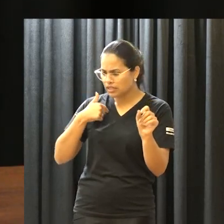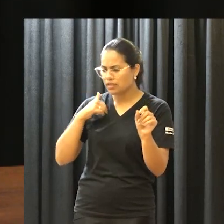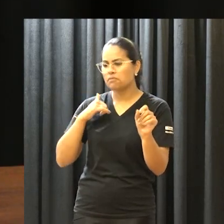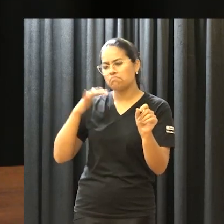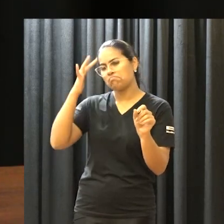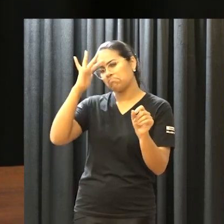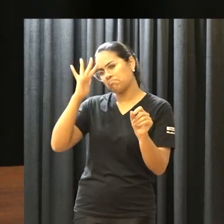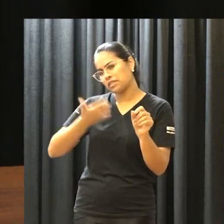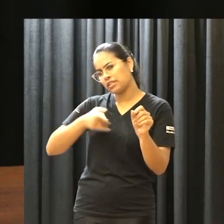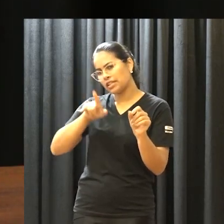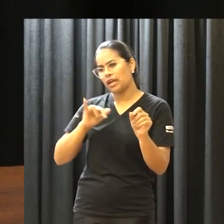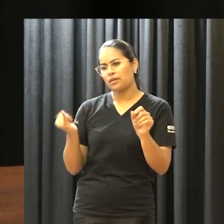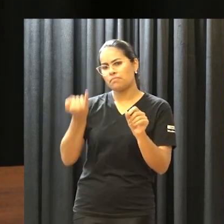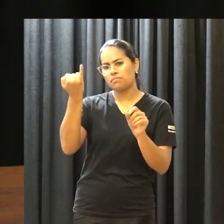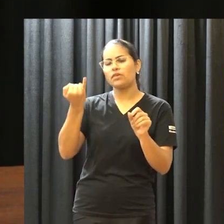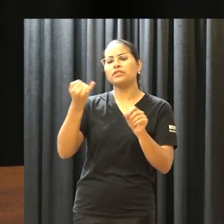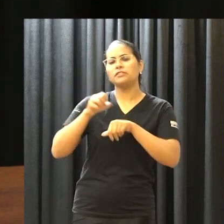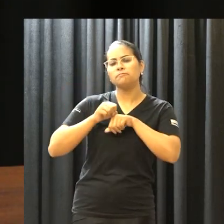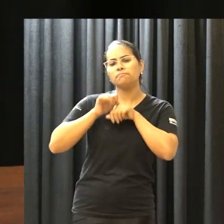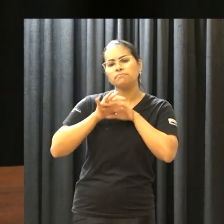dizer,